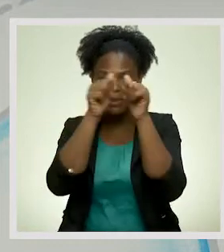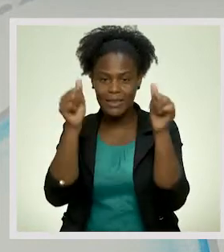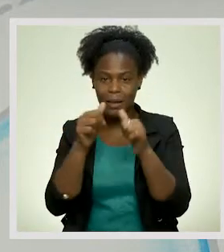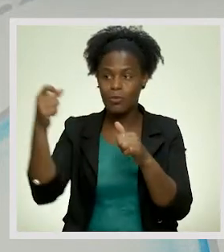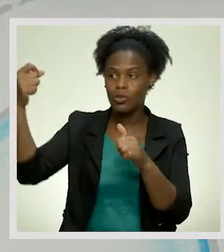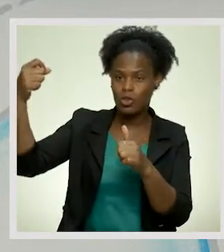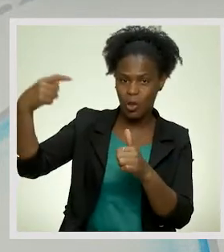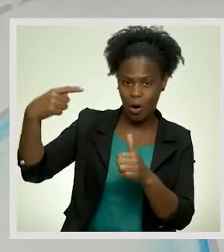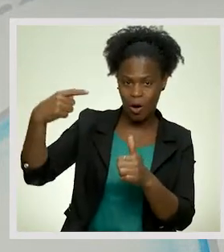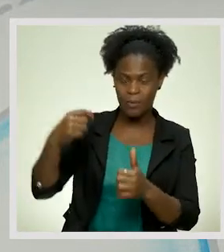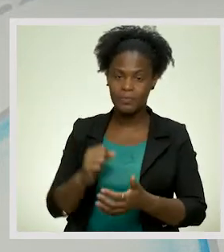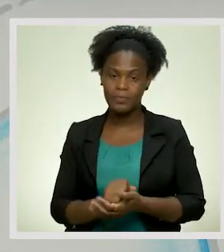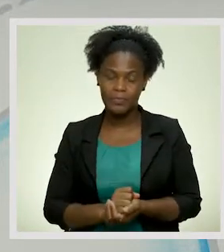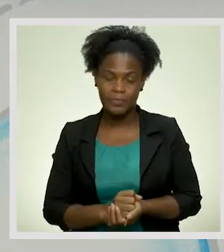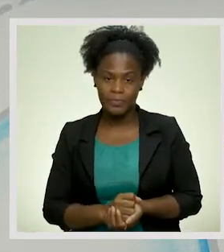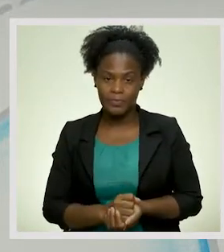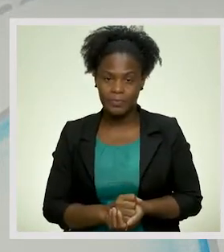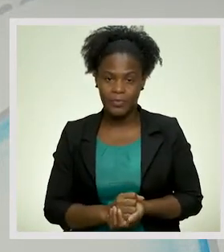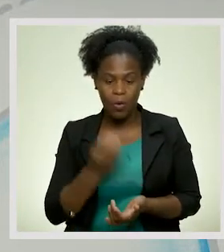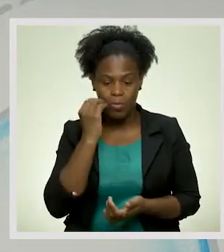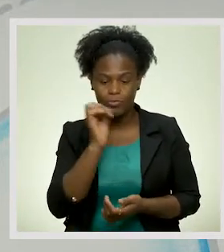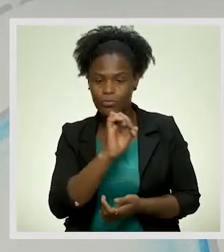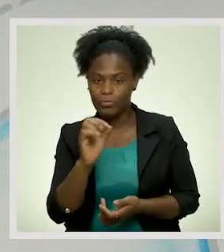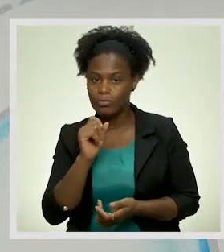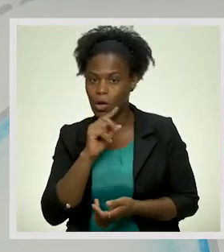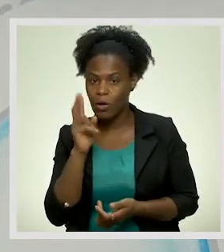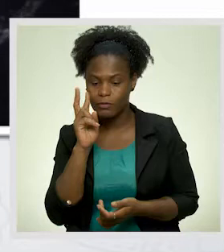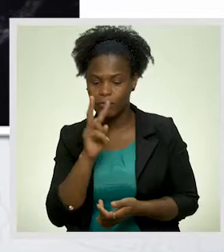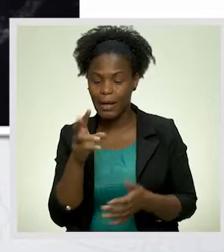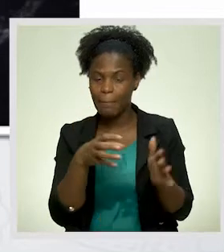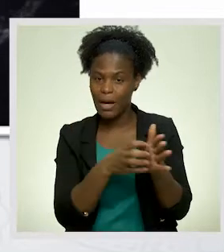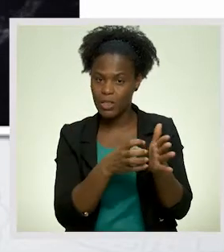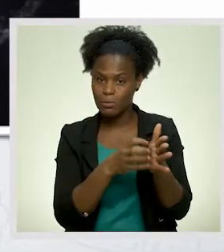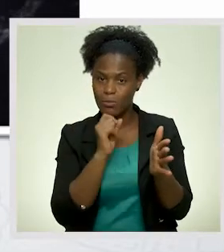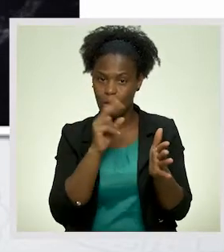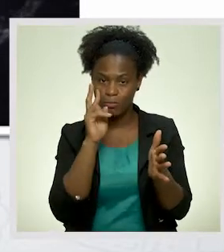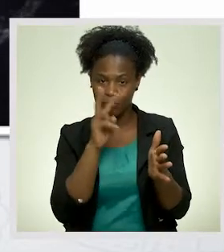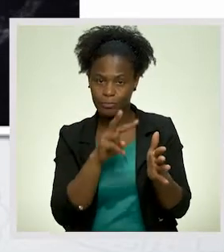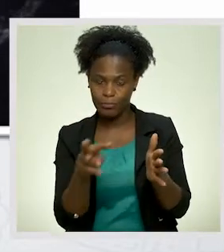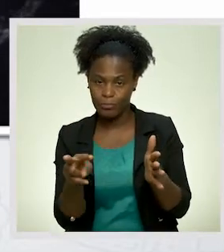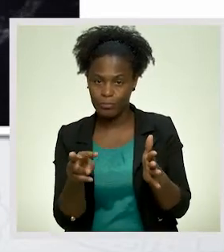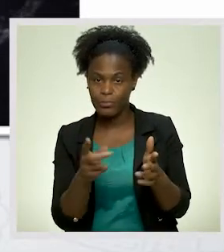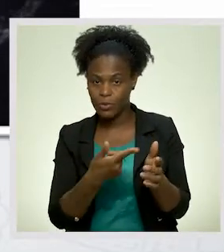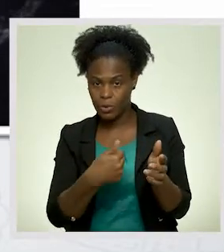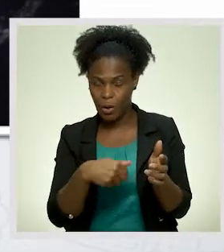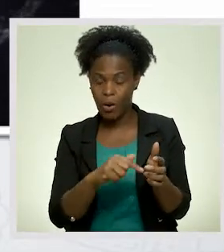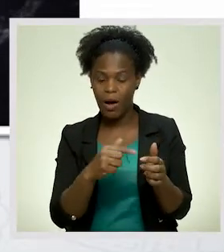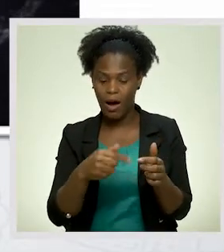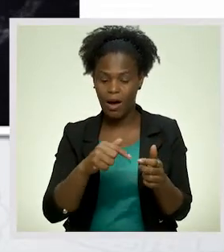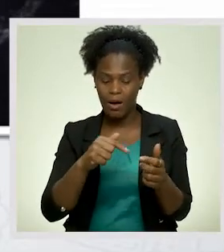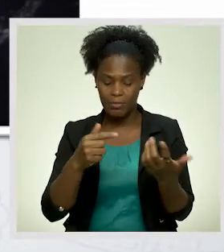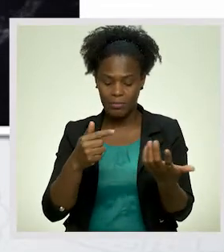solar. Conforme podem ver na imagem, nós temos a cintura